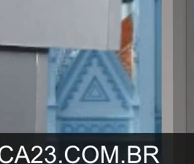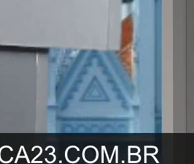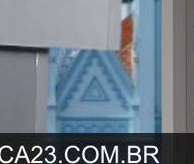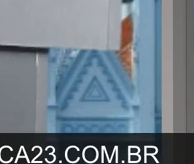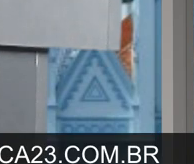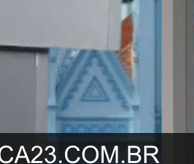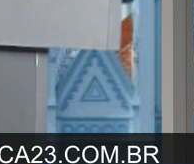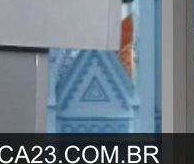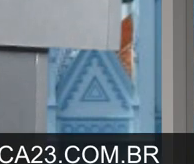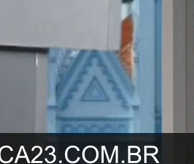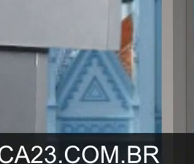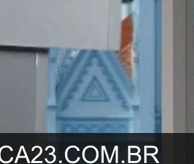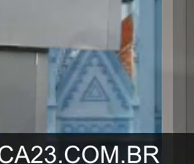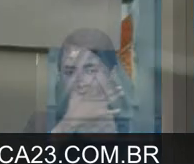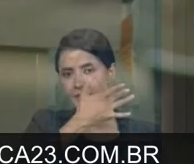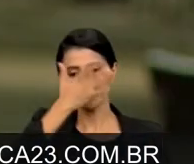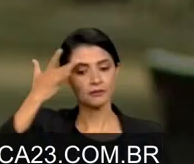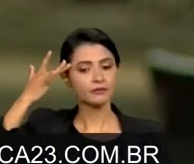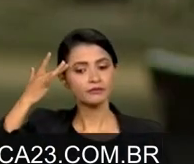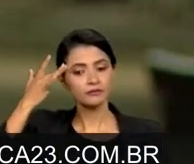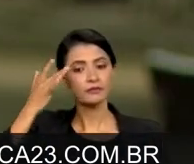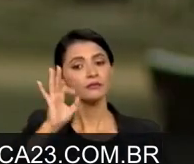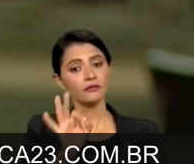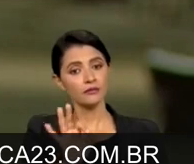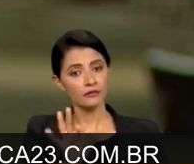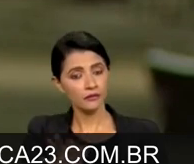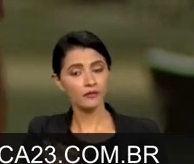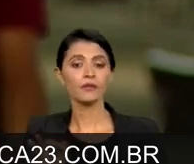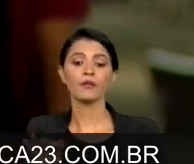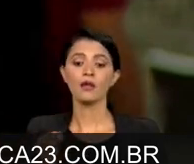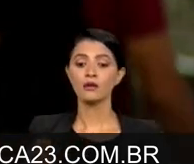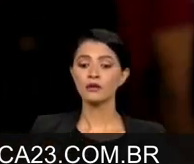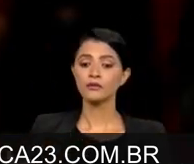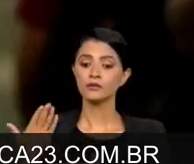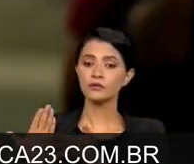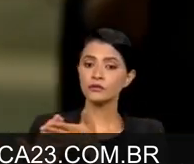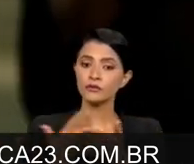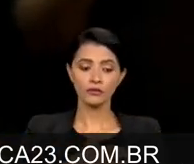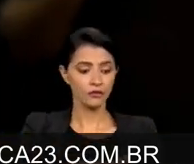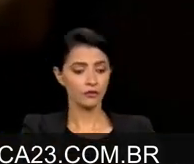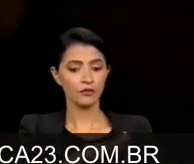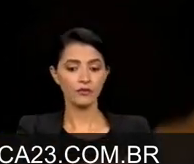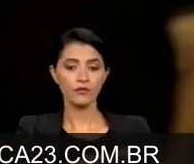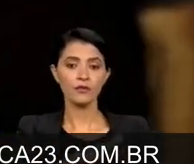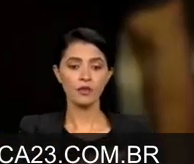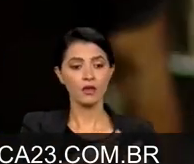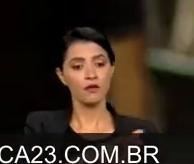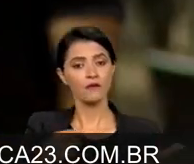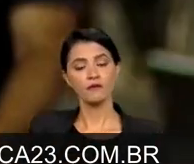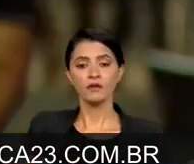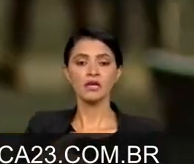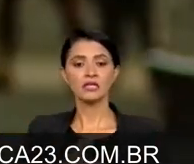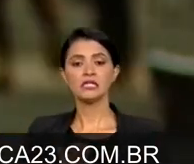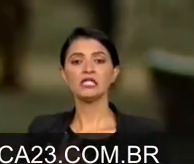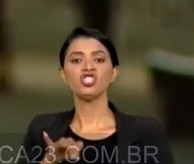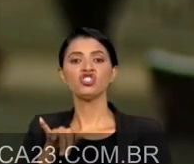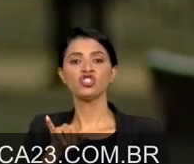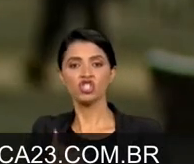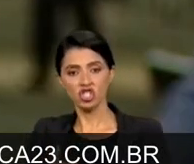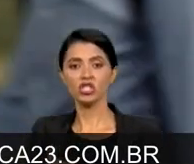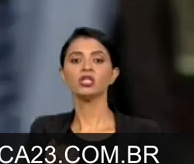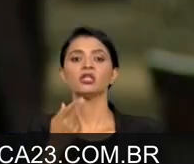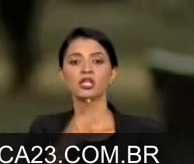os velhinhos de amanhã, né? É isso mesmo. Segundo o estudo publicado na revista científica Lancet, que